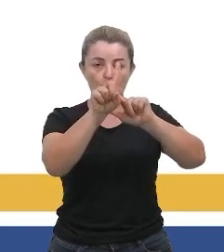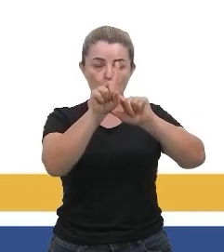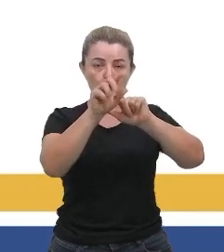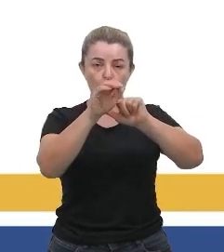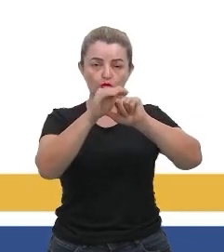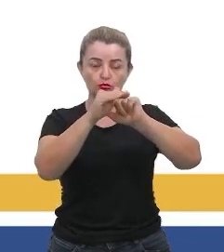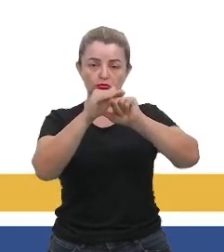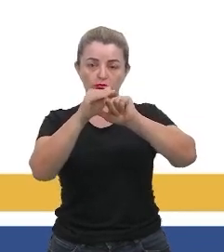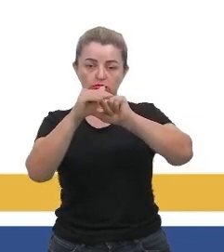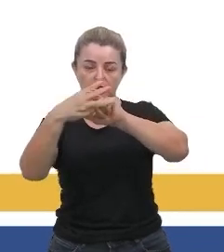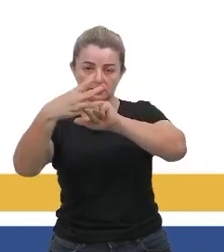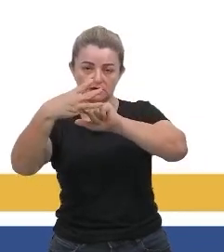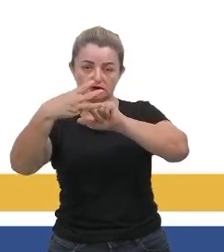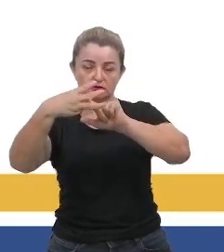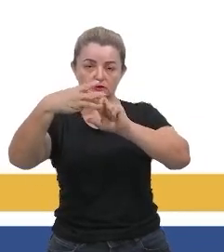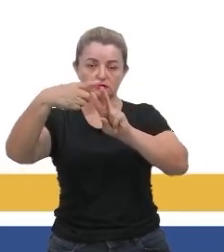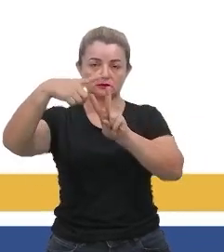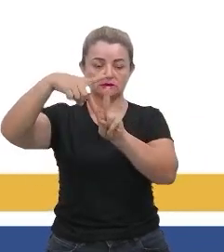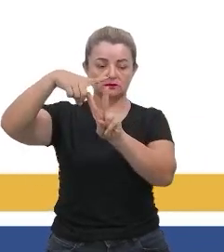de π